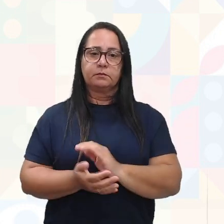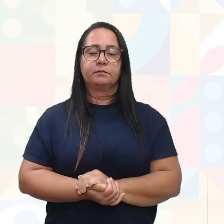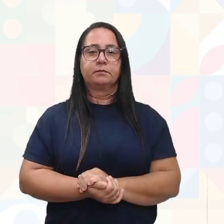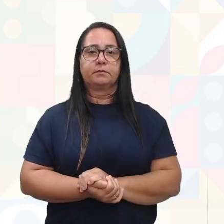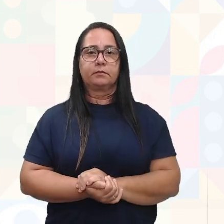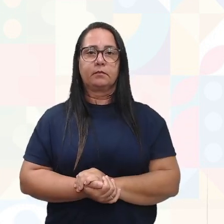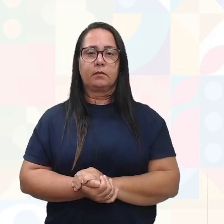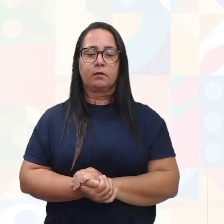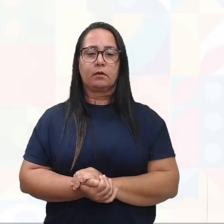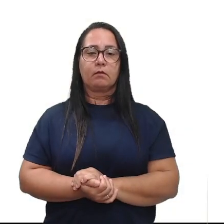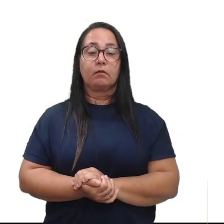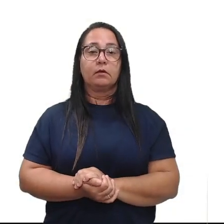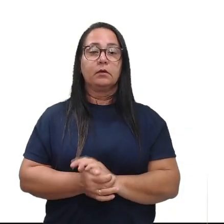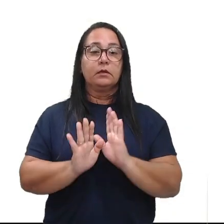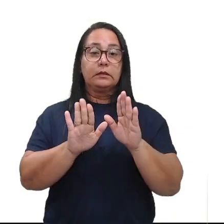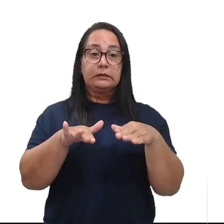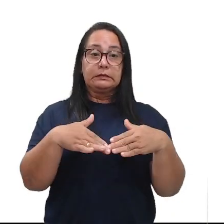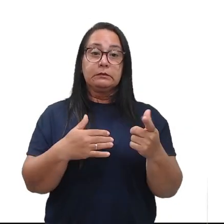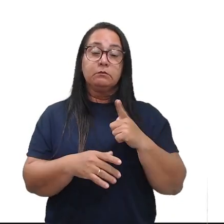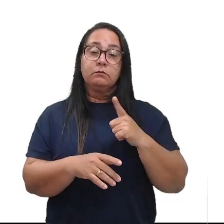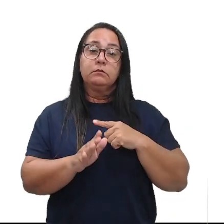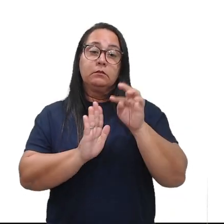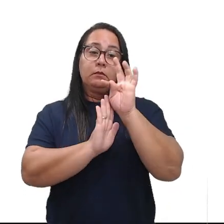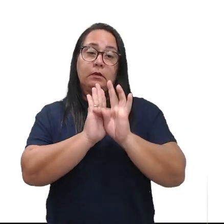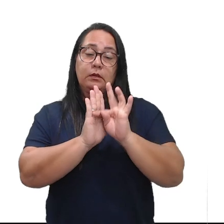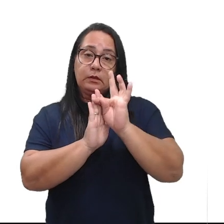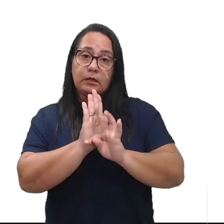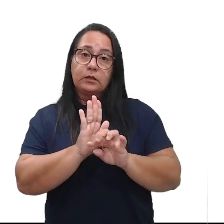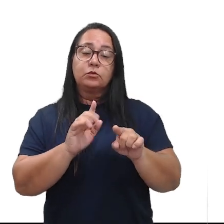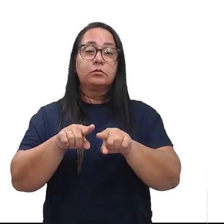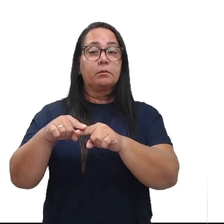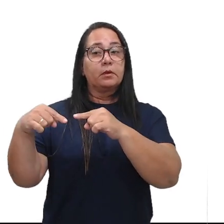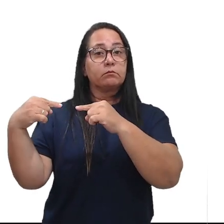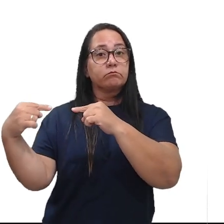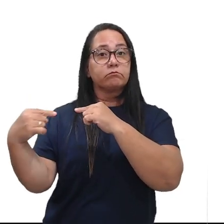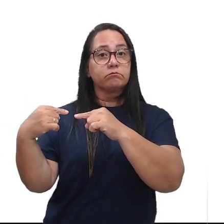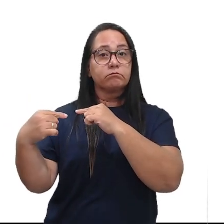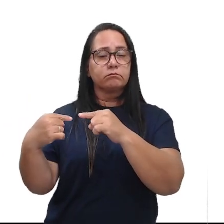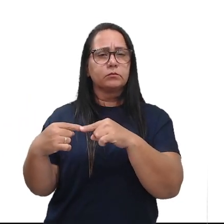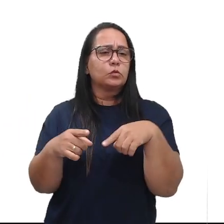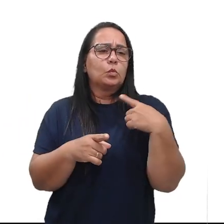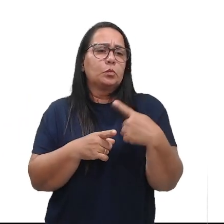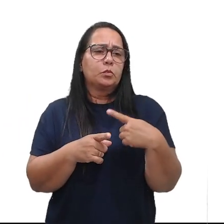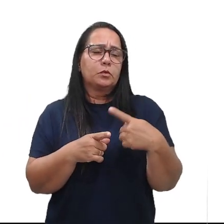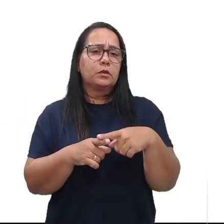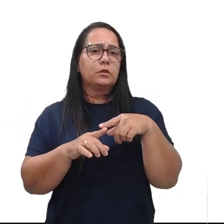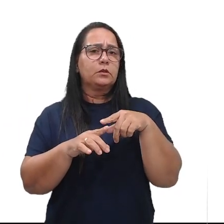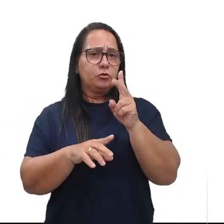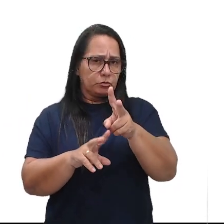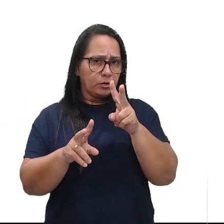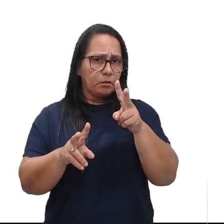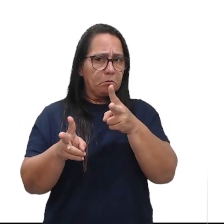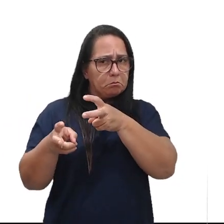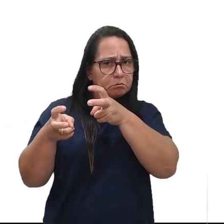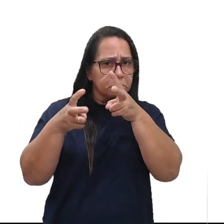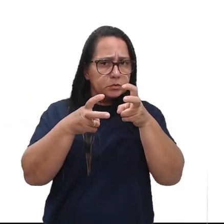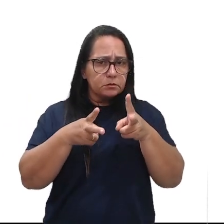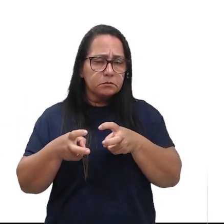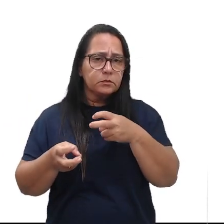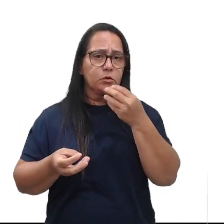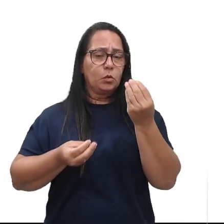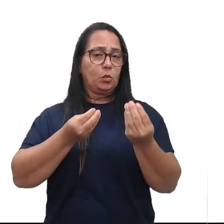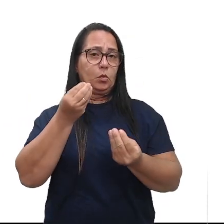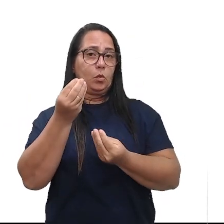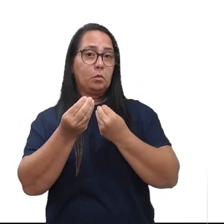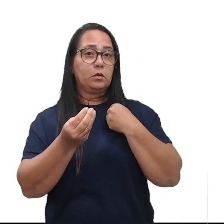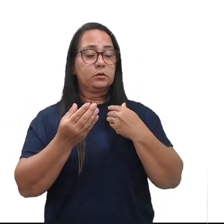Então, aqui a gente traz texto e discurso. Por quê? Eu não sei se vocês já observaram, mas quando a gente está numa